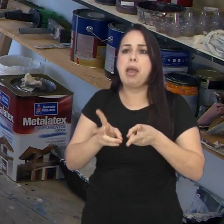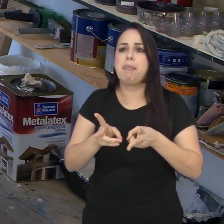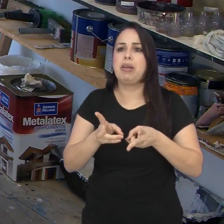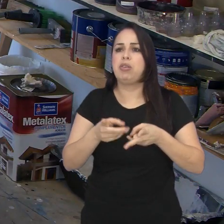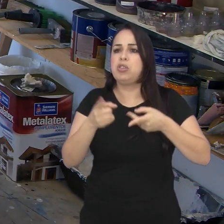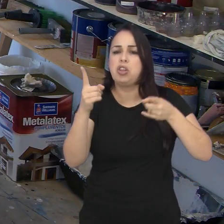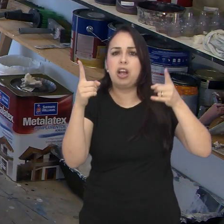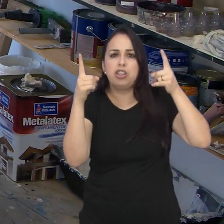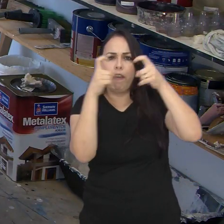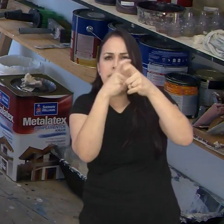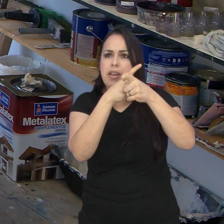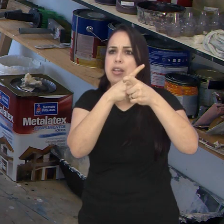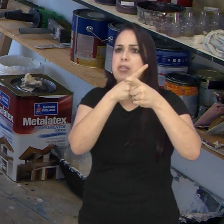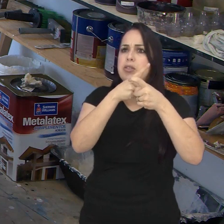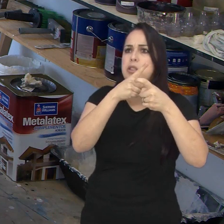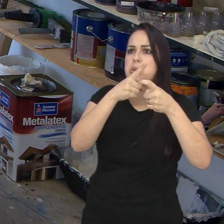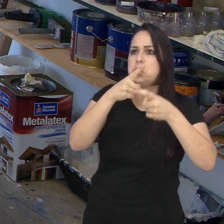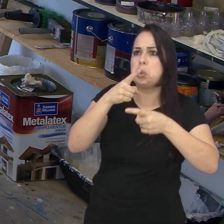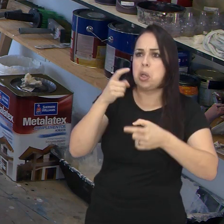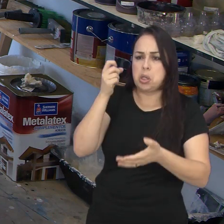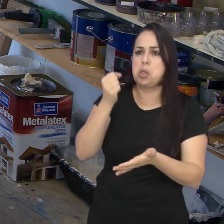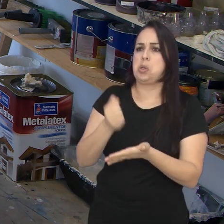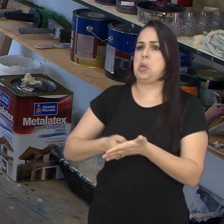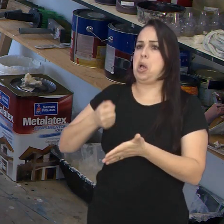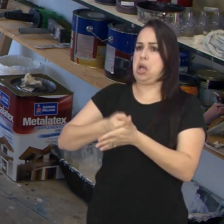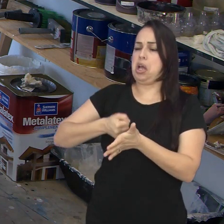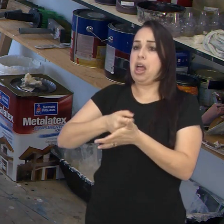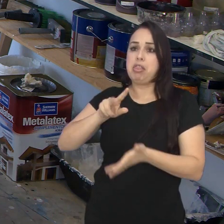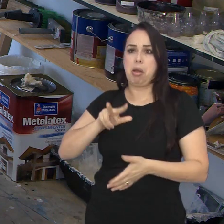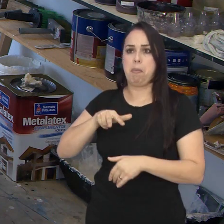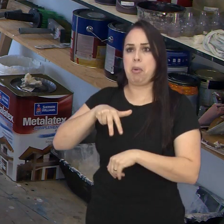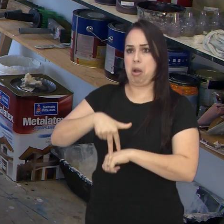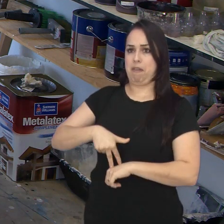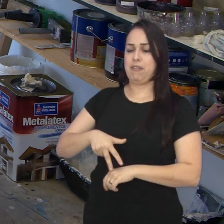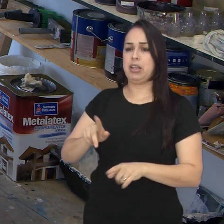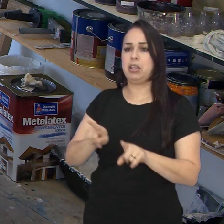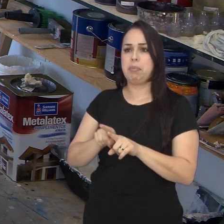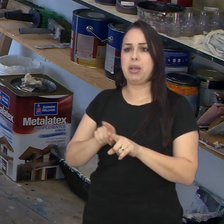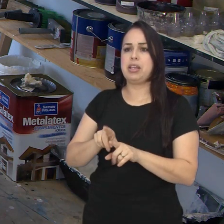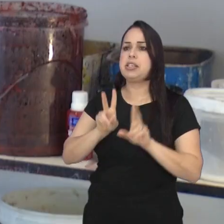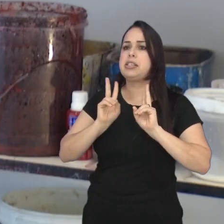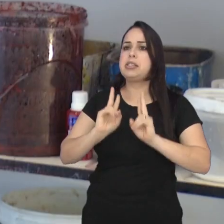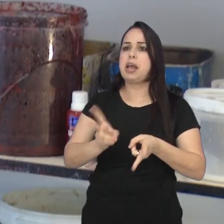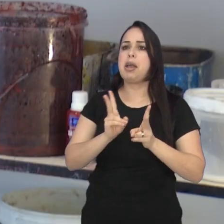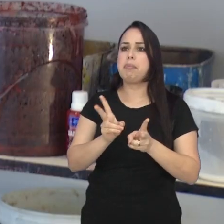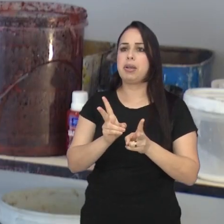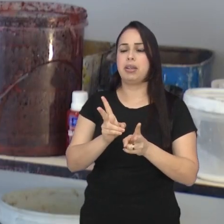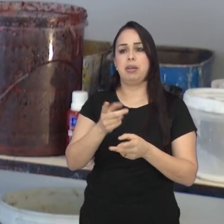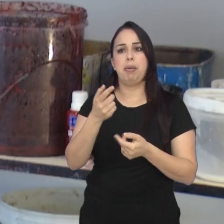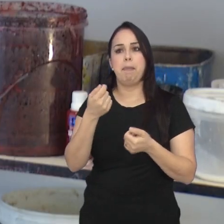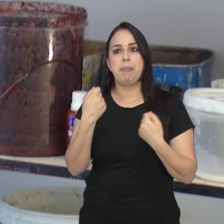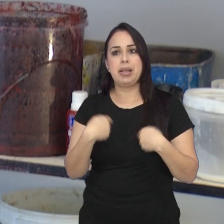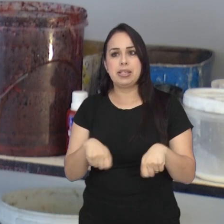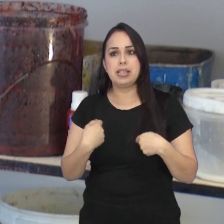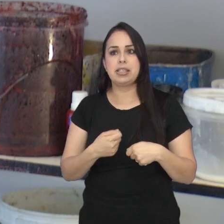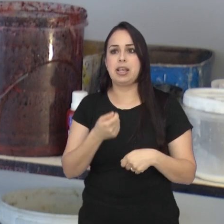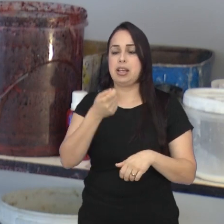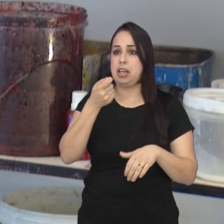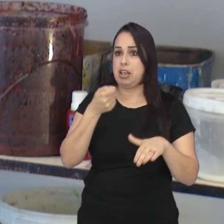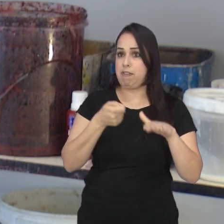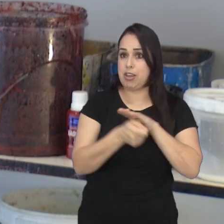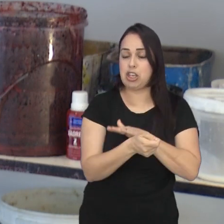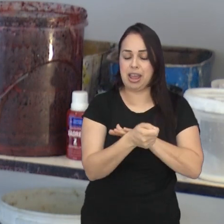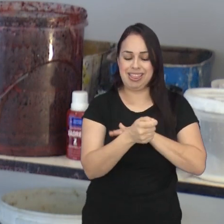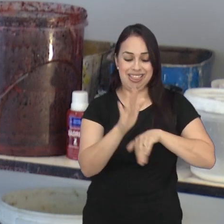as dificuldades e manter o investimento, que existe um investimento, né? Você tem que ter um investimento